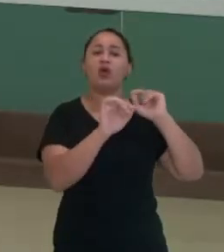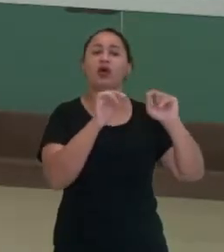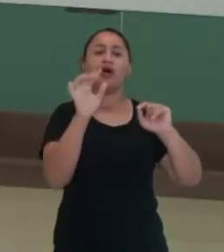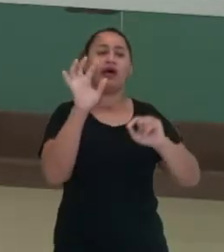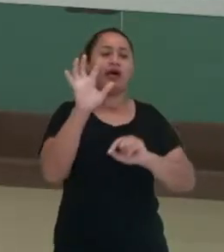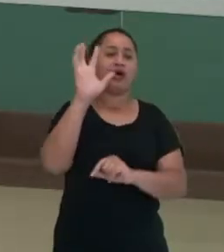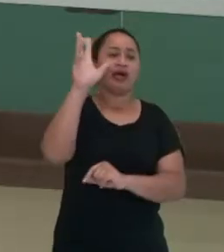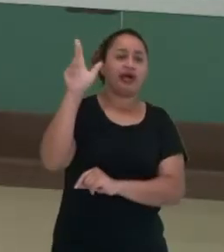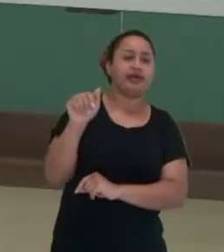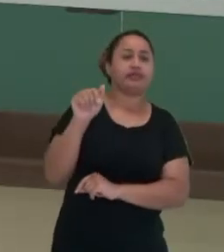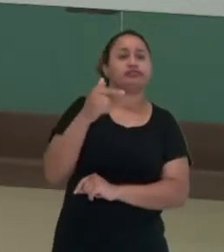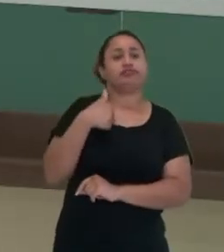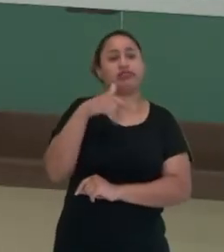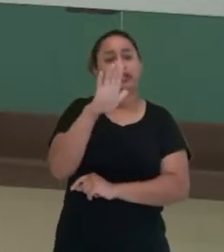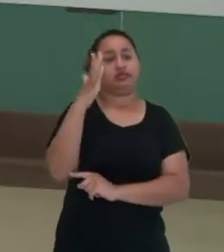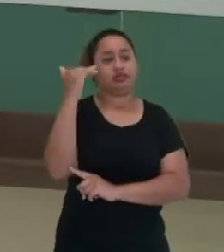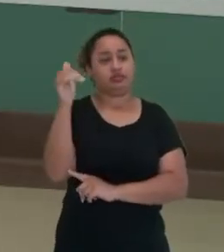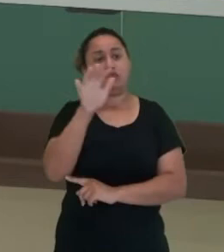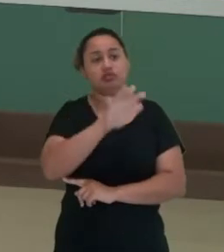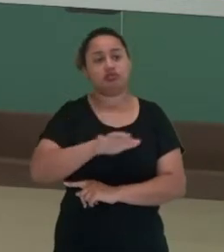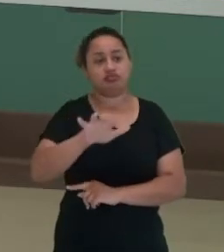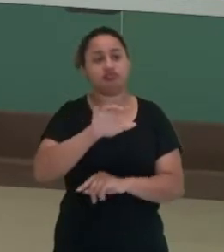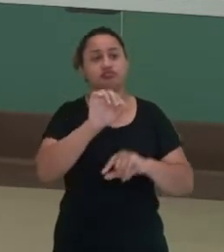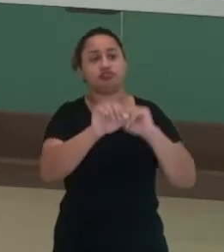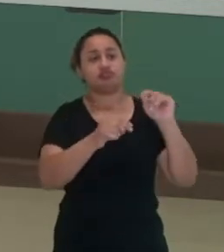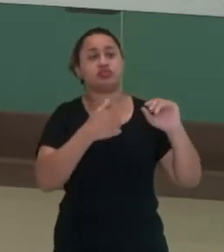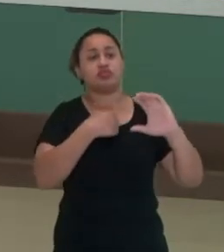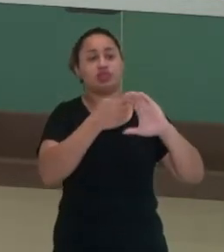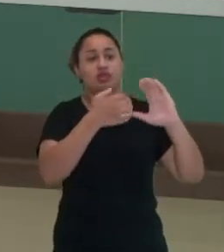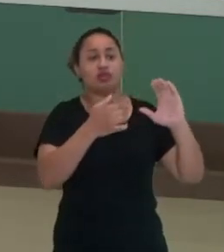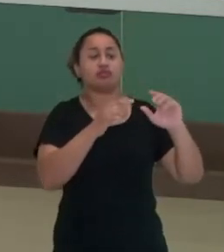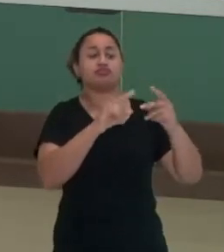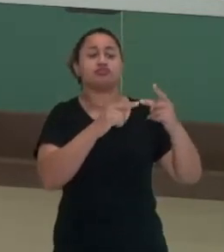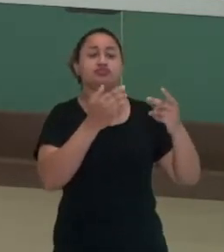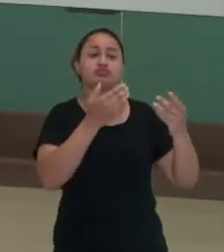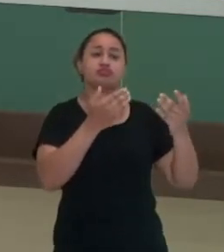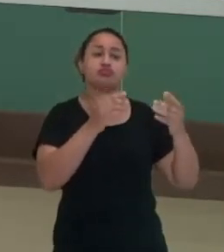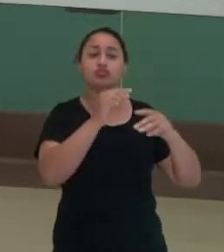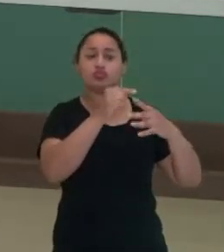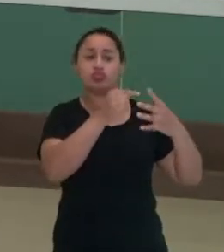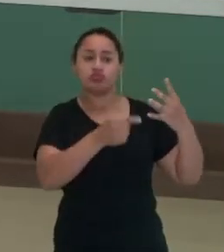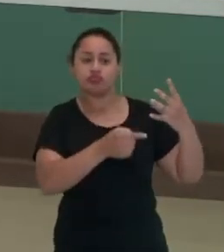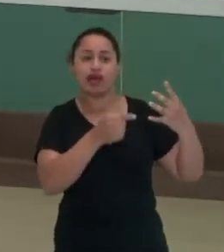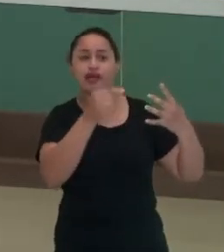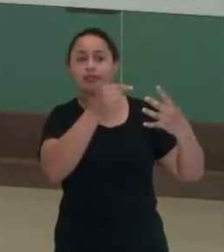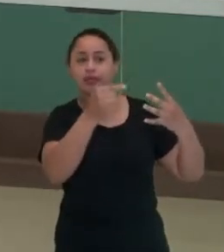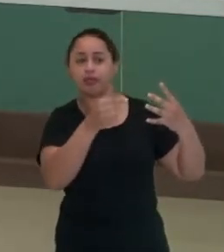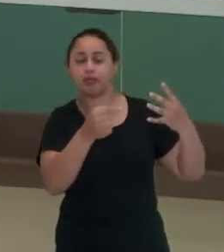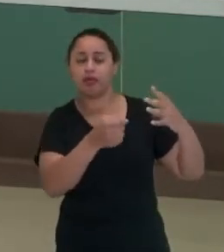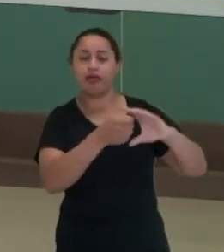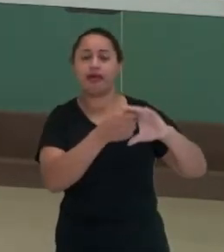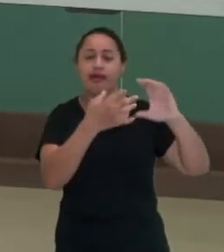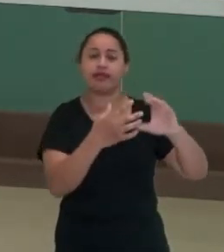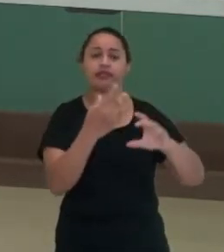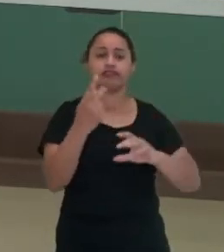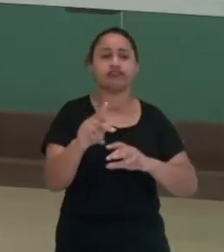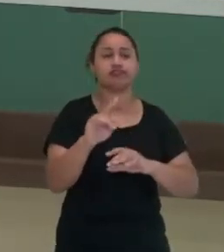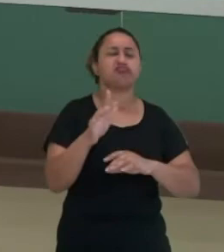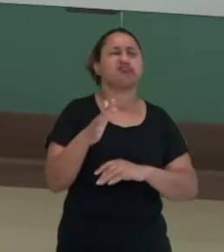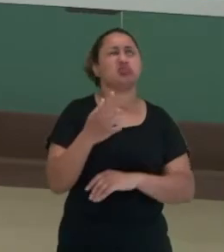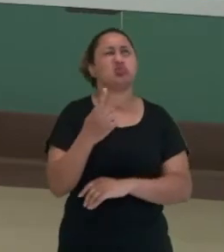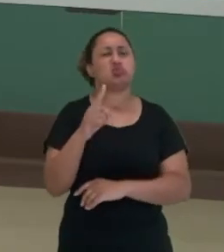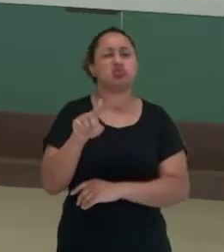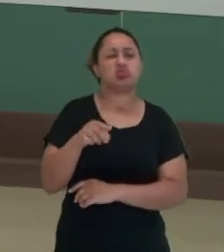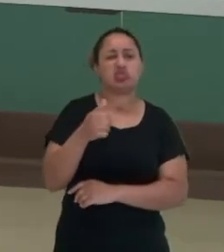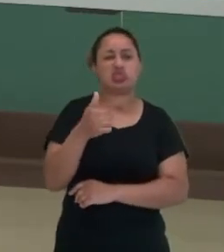conhecidos ali dentro desses grupos. Espécies arborícolas, eram herbívoros, 1,10 m a 1,5 m de tamanho,